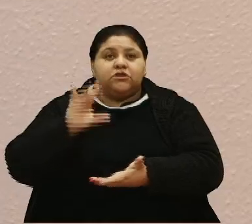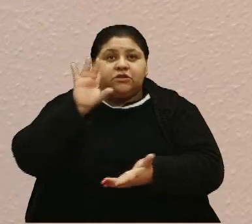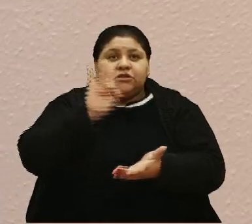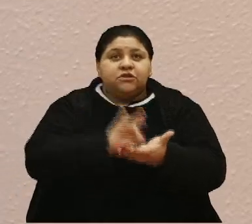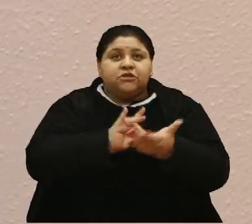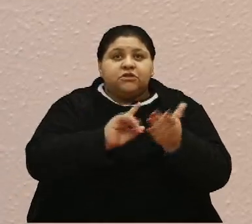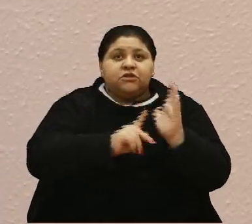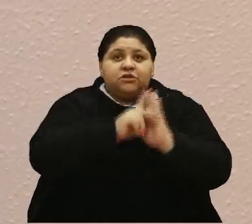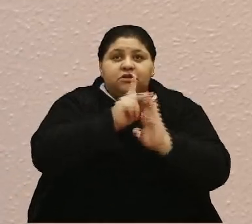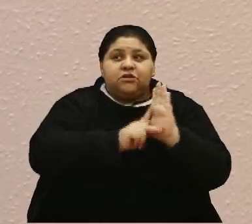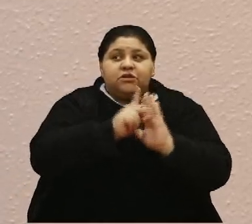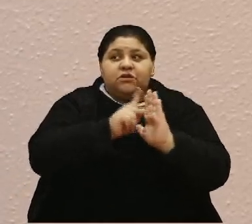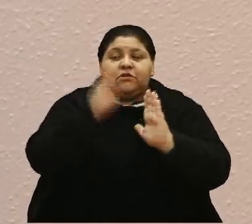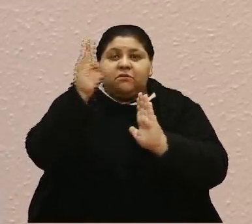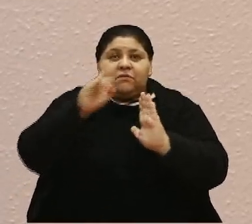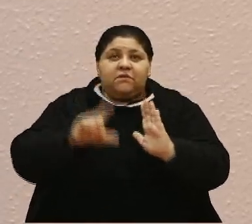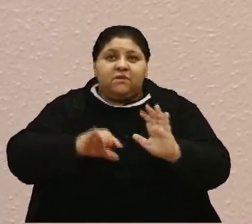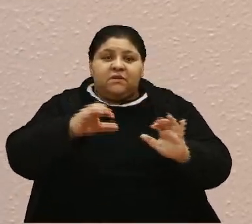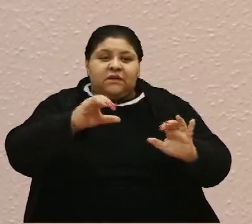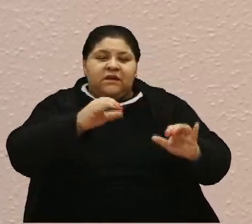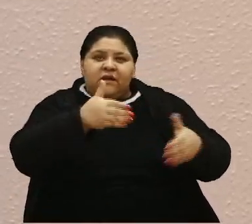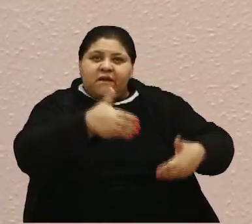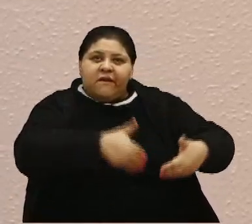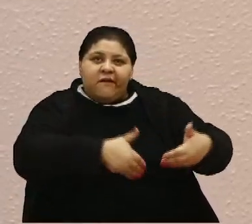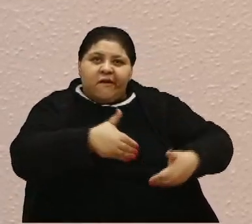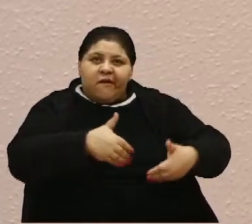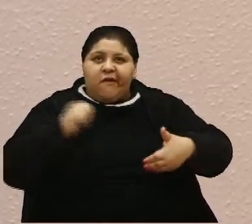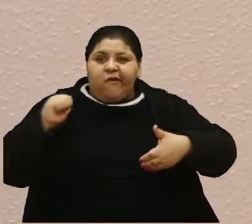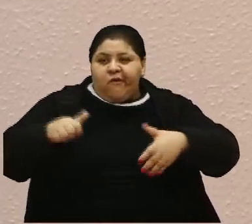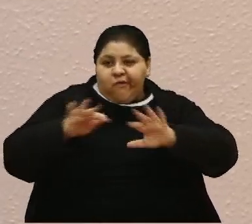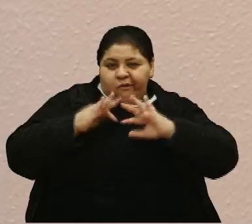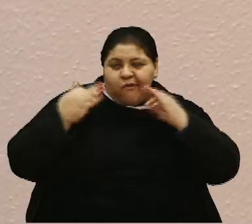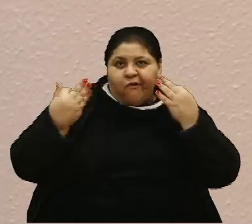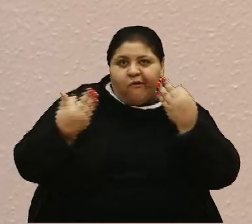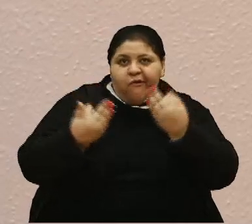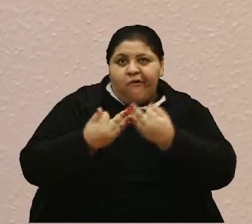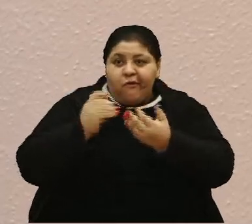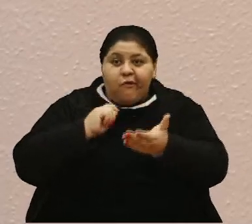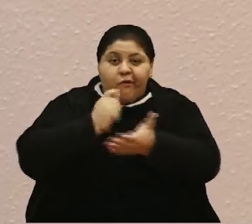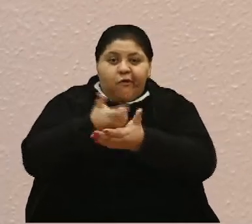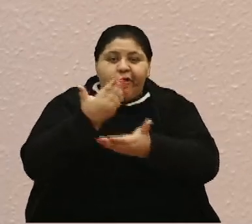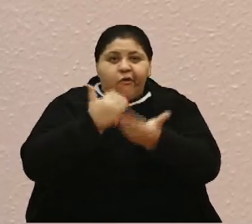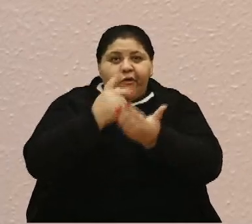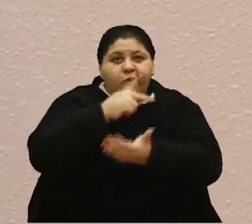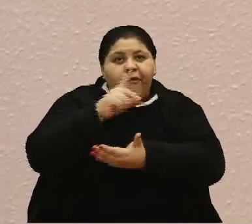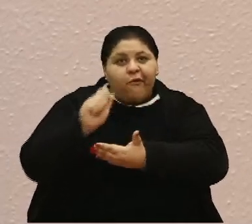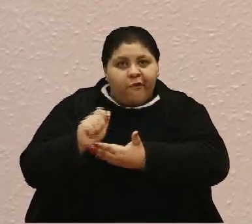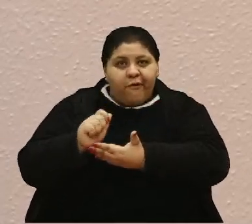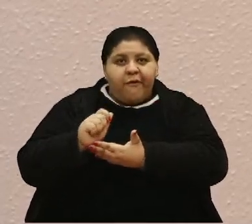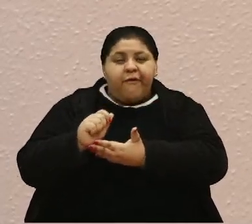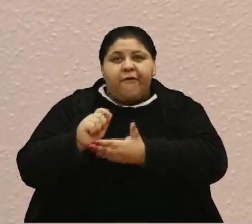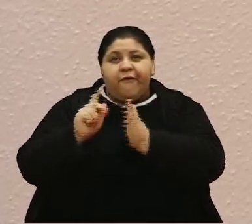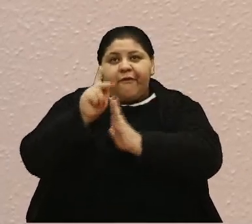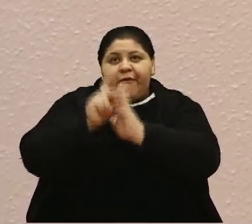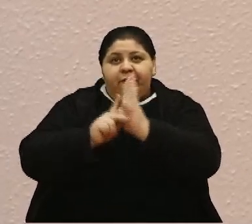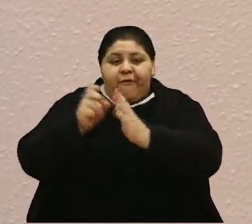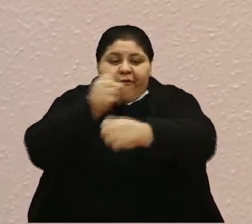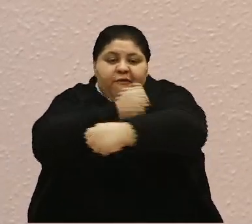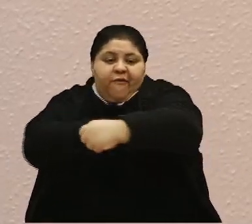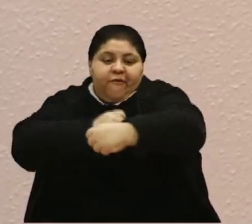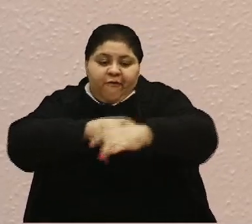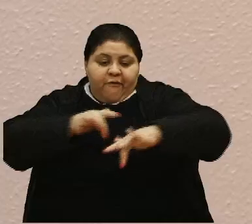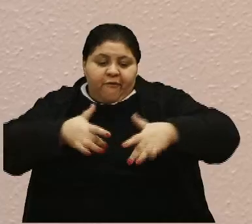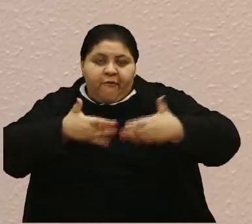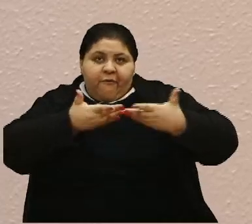Plano Brasil Sem Fome, que engloba o Bolsa Família, o Programa de Aquisição de Alimentos, PAA, o Programa de Cozinhas Solidárias,